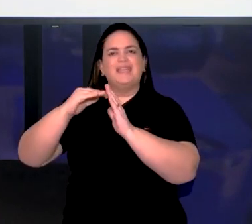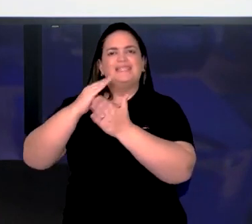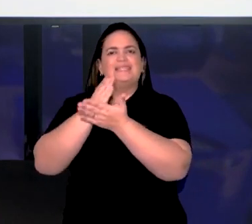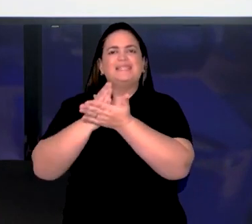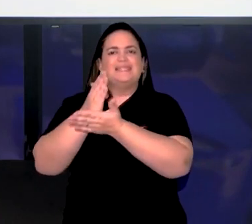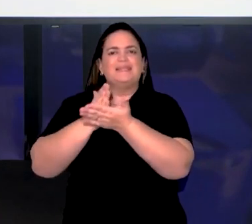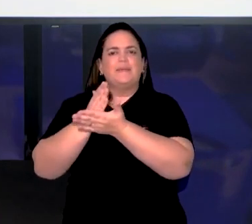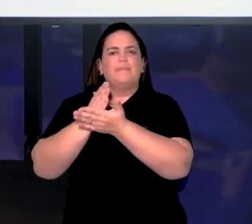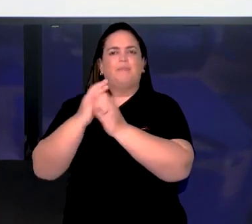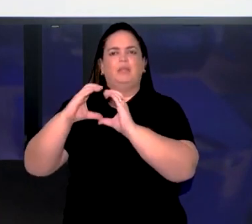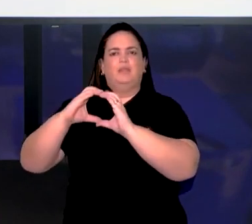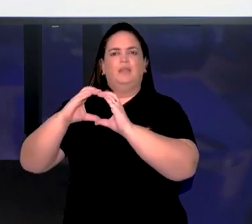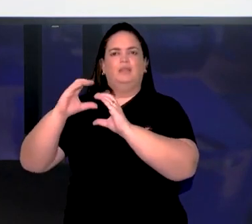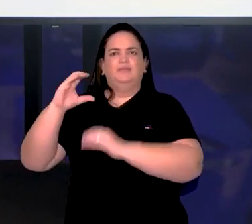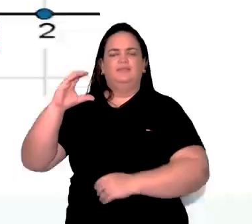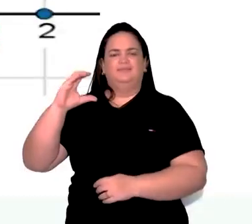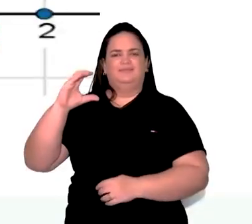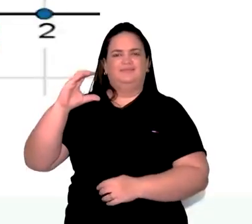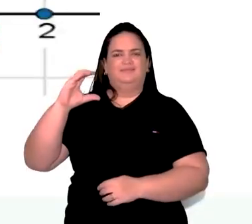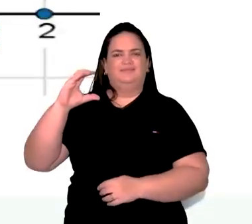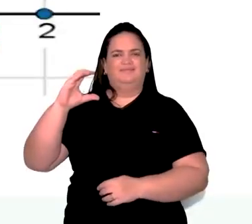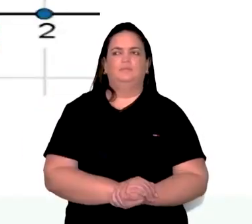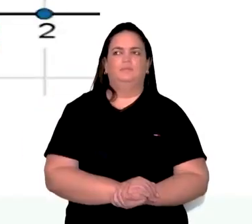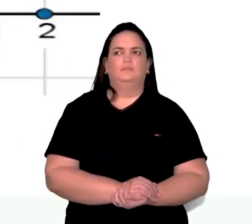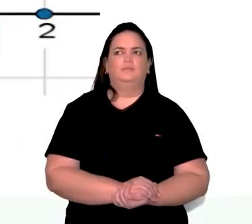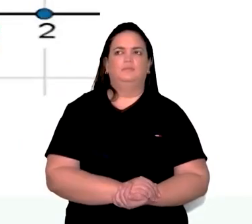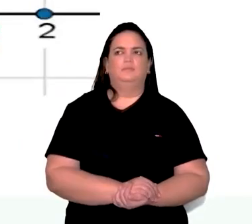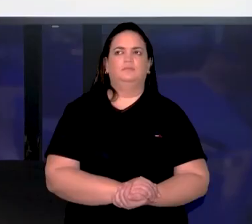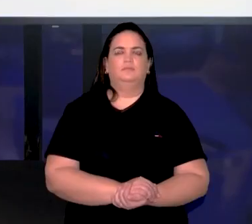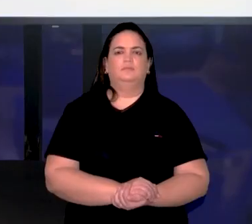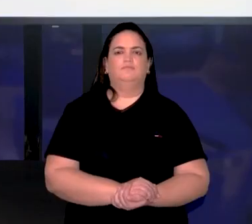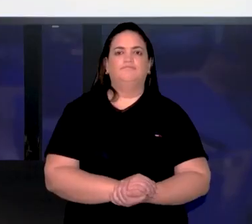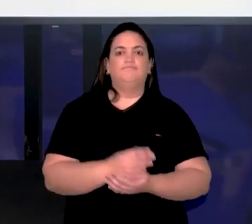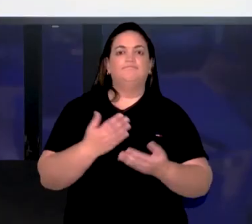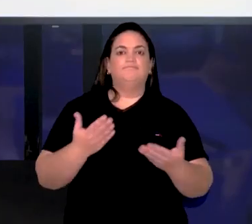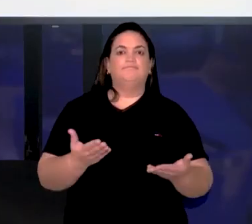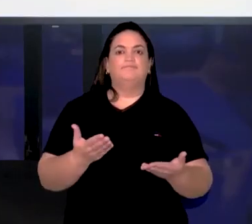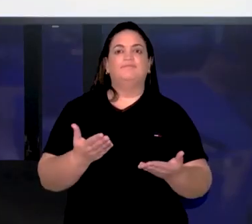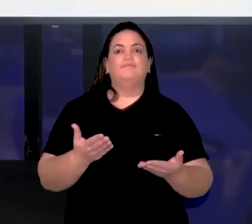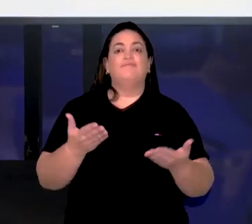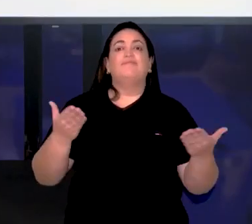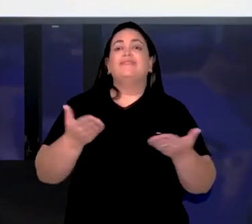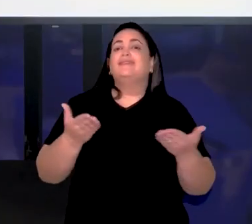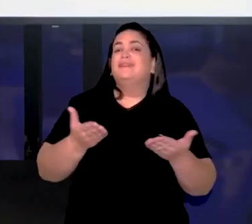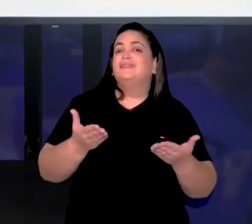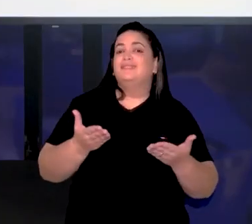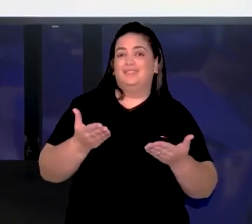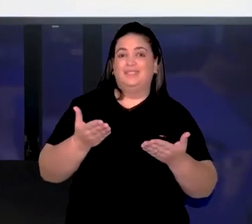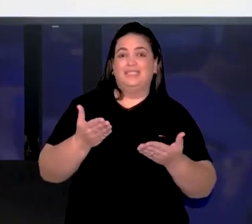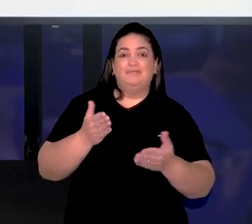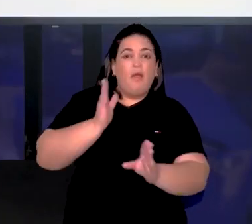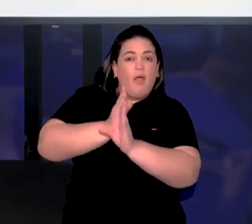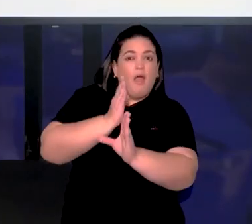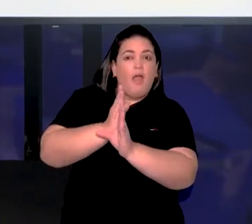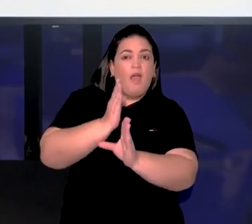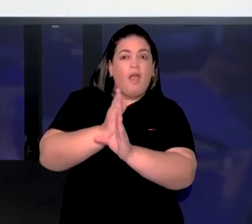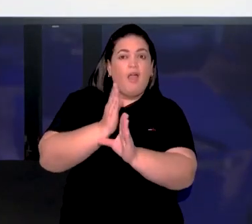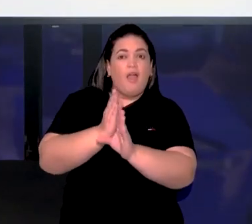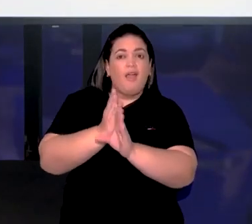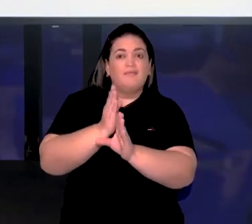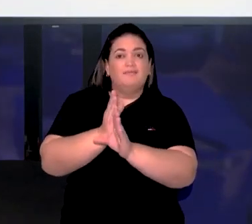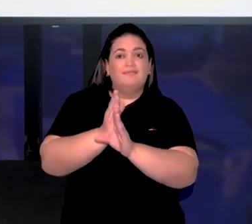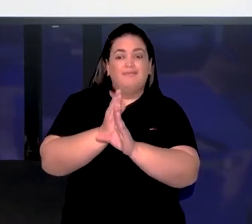só uma metade. Então, vejam só. Então, e agora? Vamos localizar